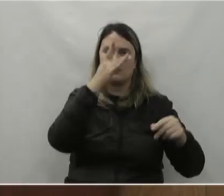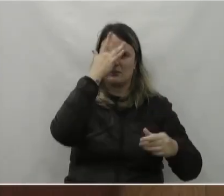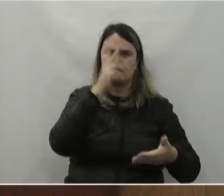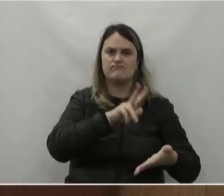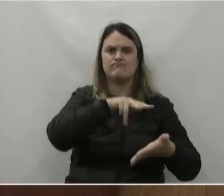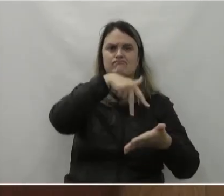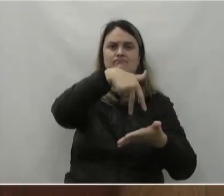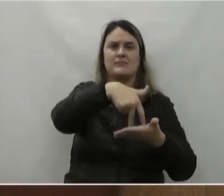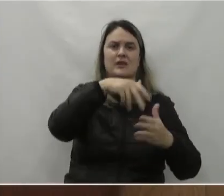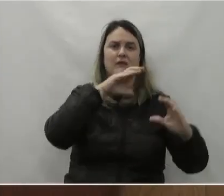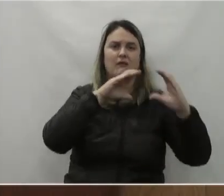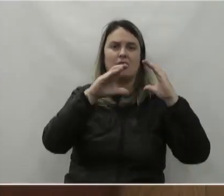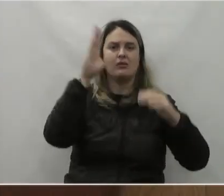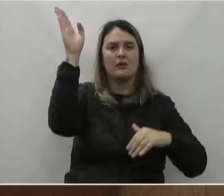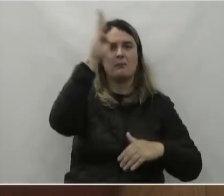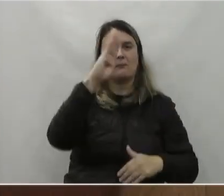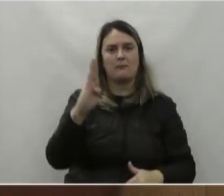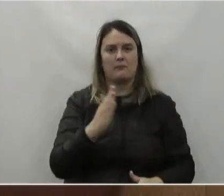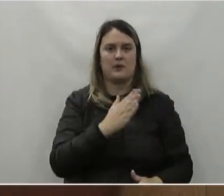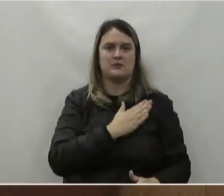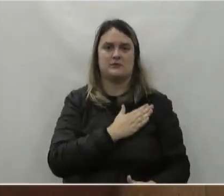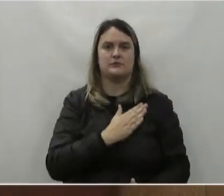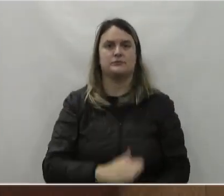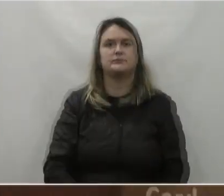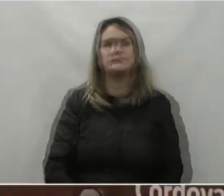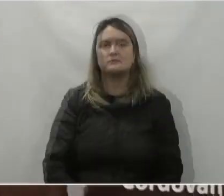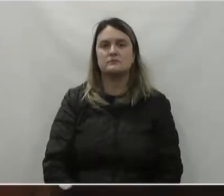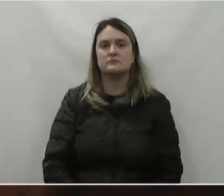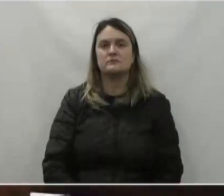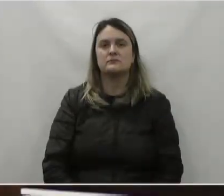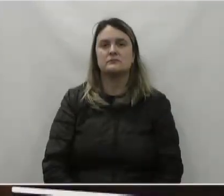posição de respeito para cantarmos o hino nacional brasileiro.